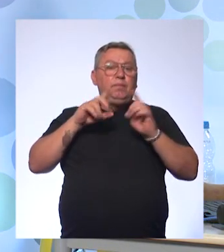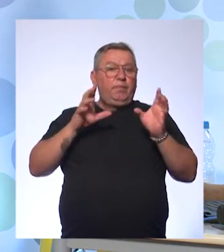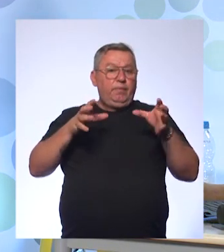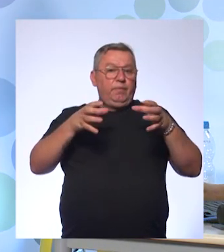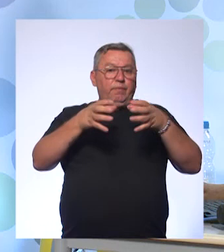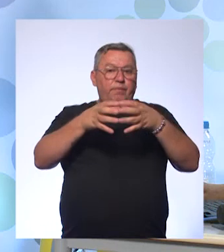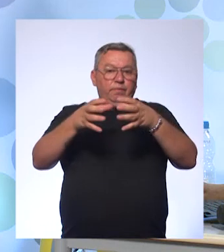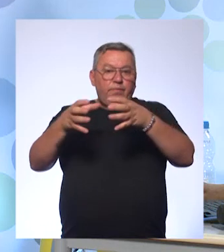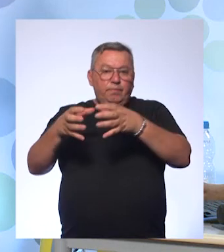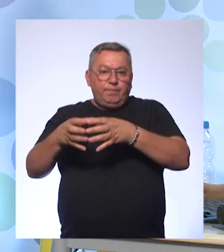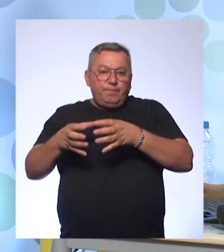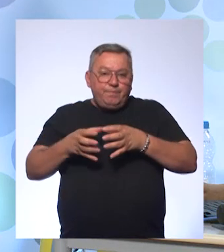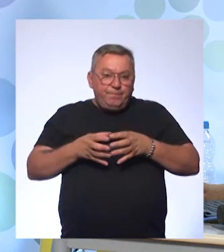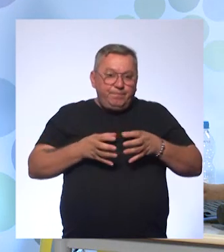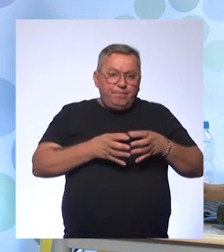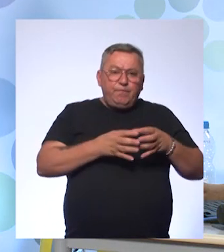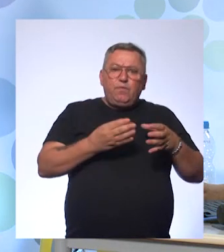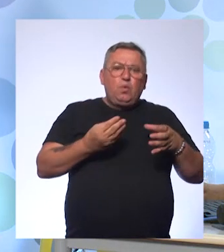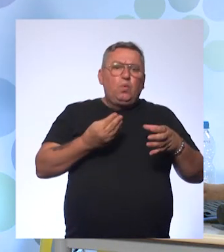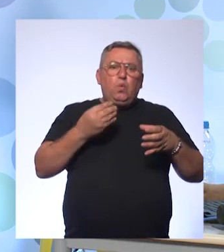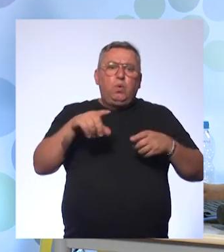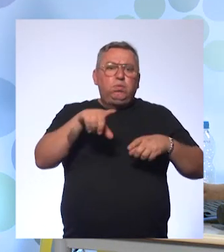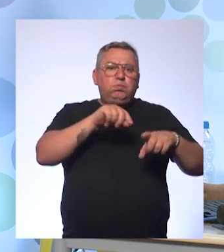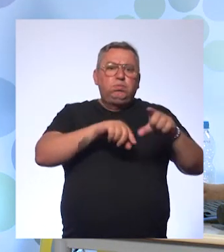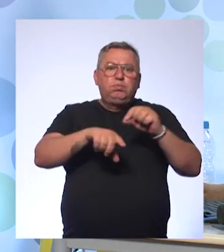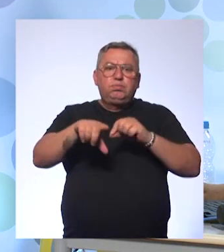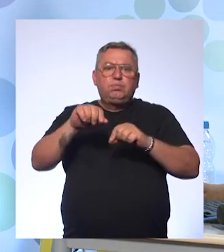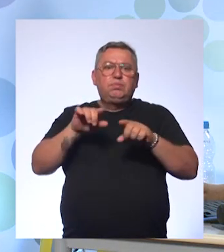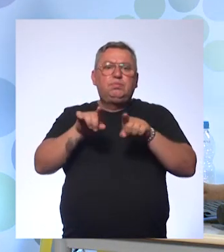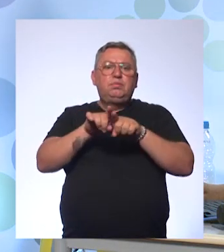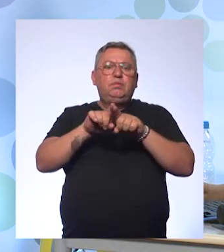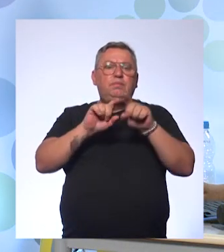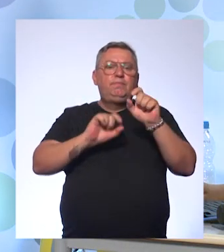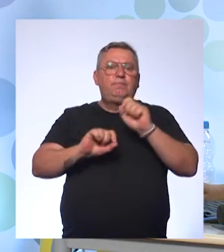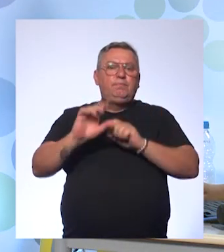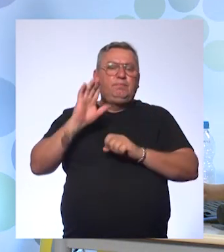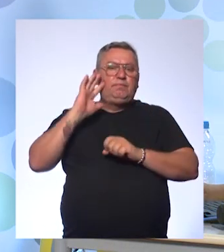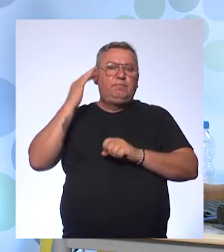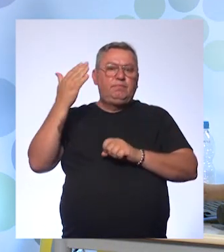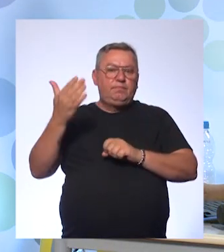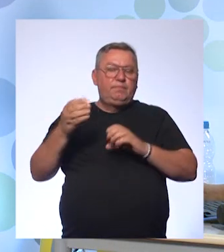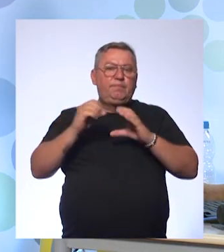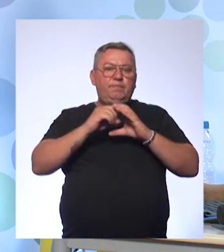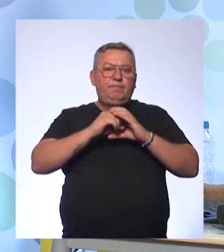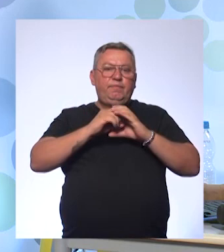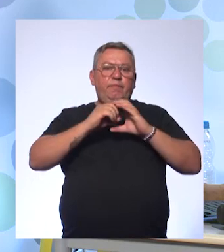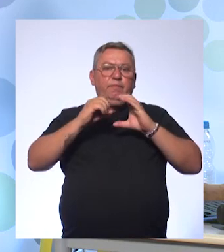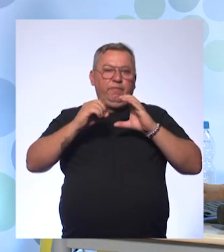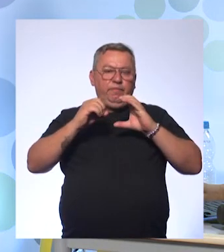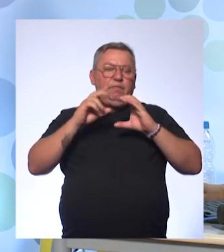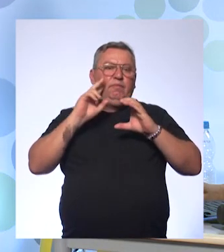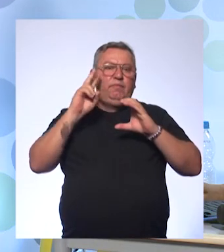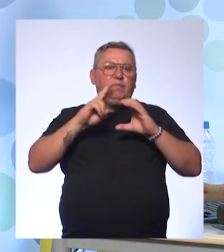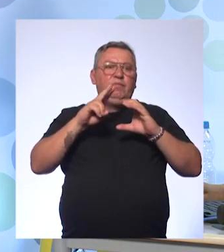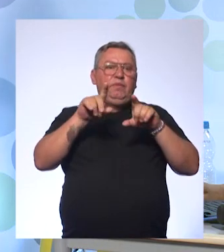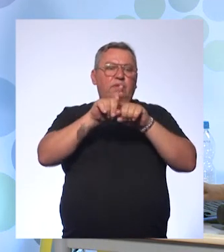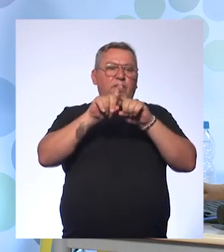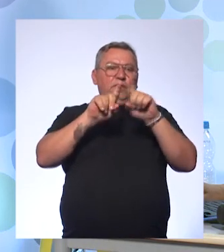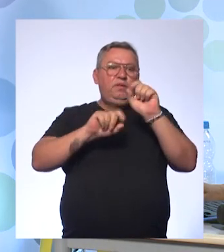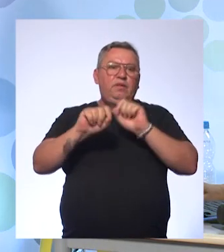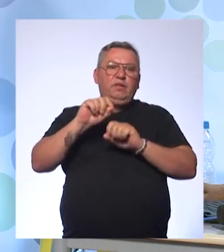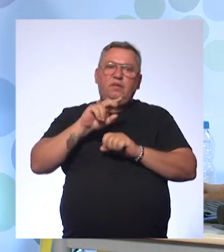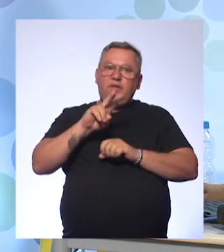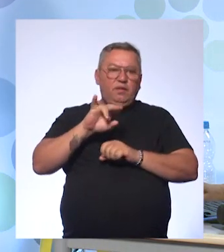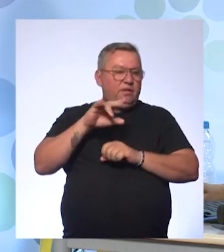agrupar esses seres vivos, né, dentro desses filos. Então, a embriologia ela é muito levada em consideração. E aí, aqui a gente não